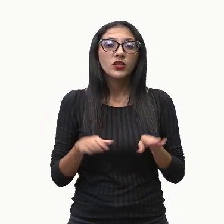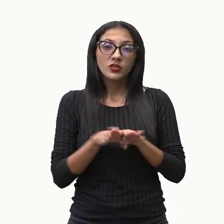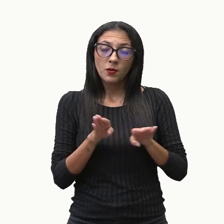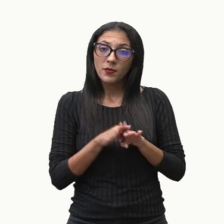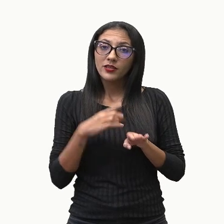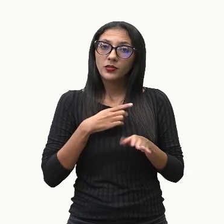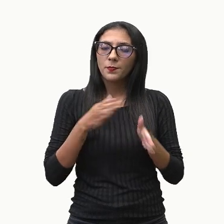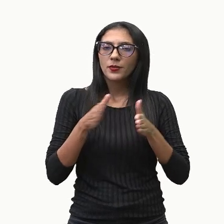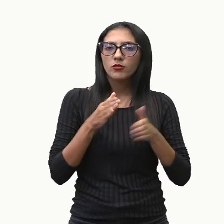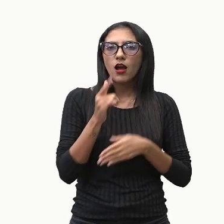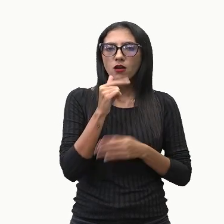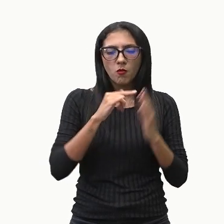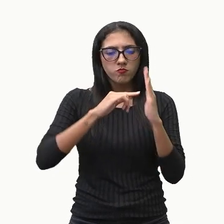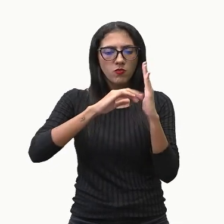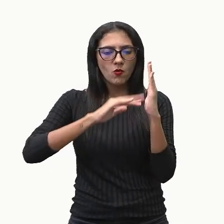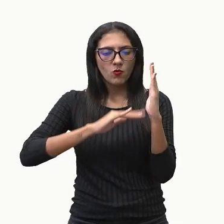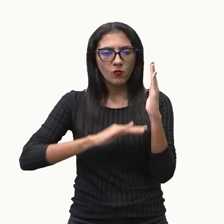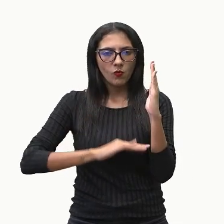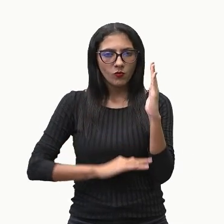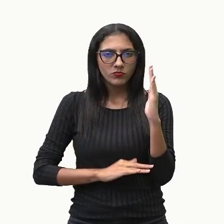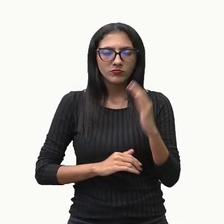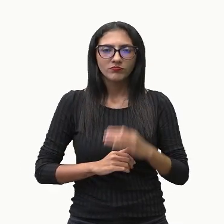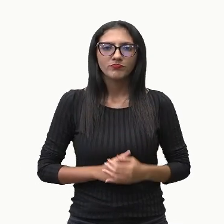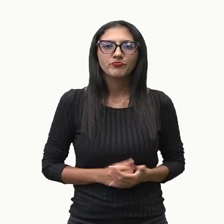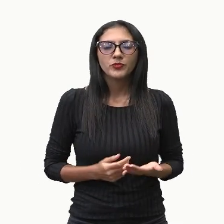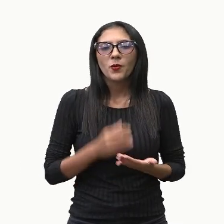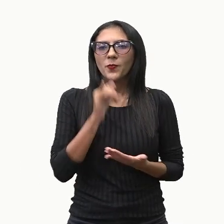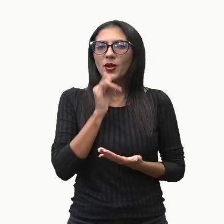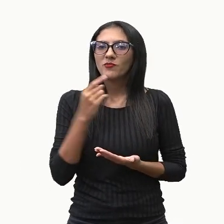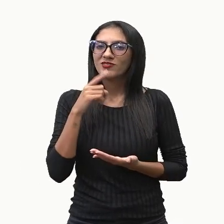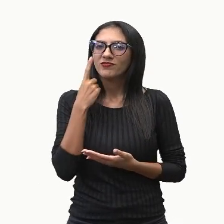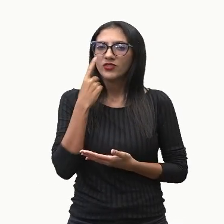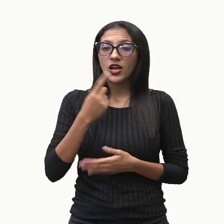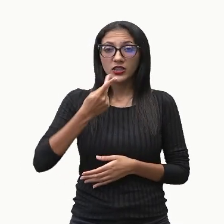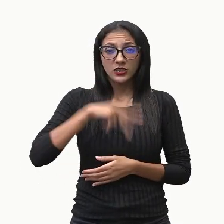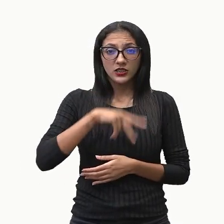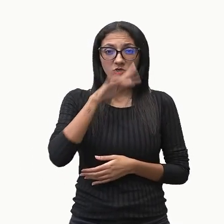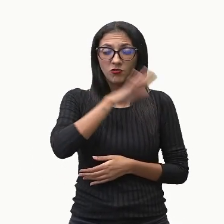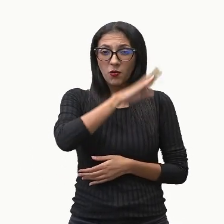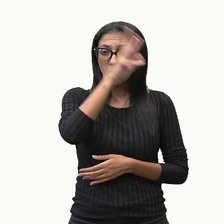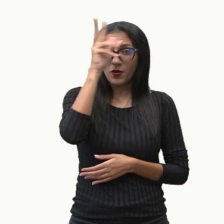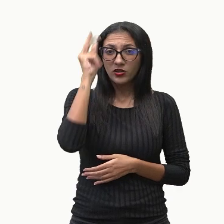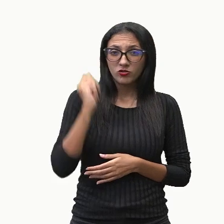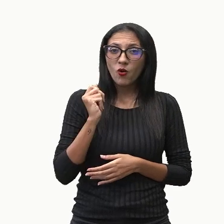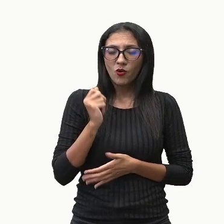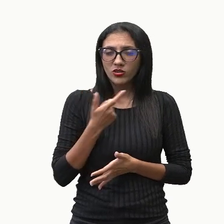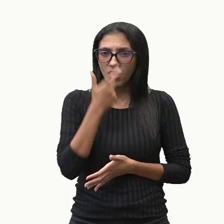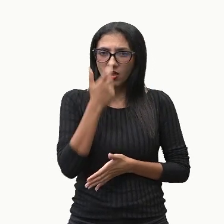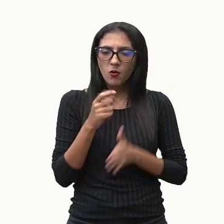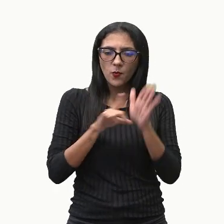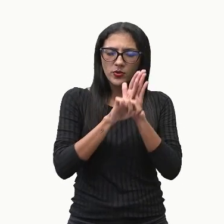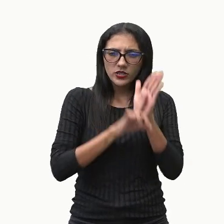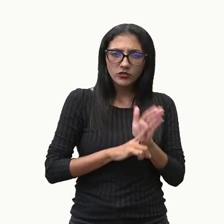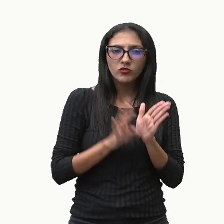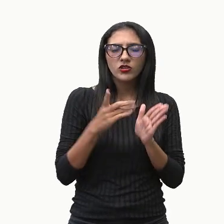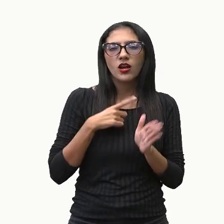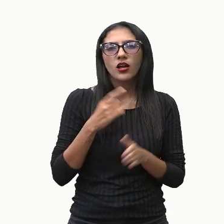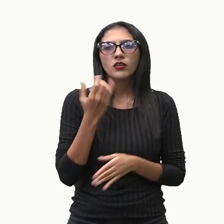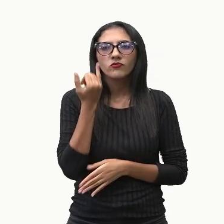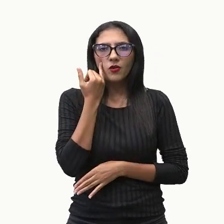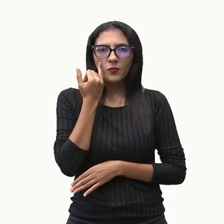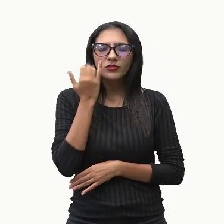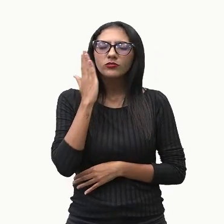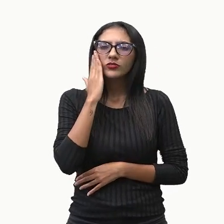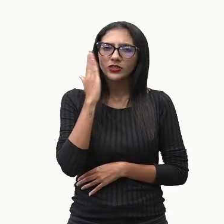e aí observe que nós aqui no Amazonas, eu como pesquisador, como professor, já sei de pessoas